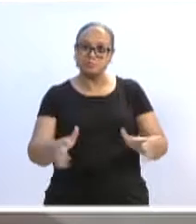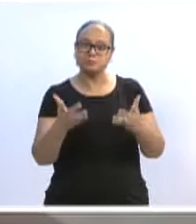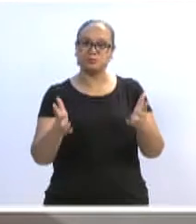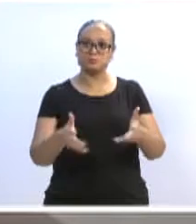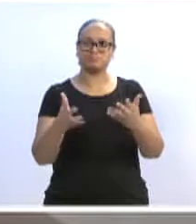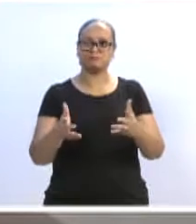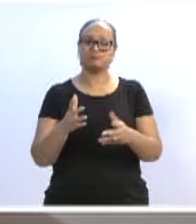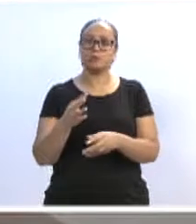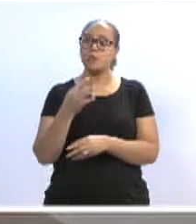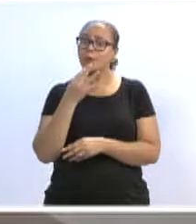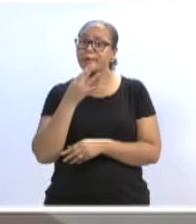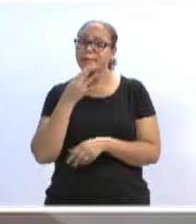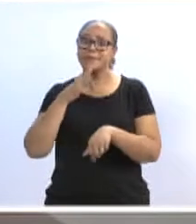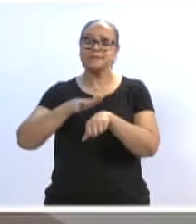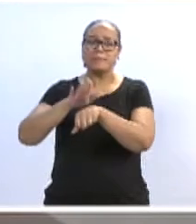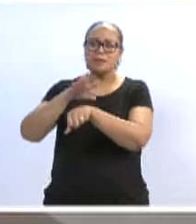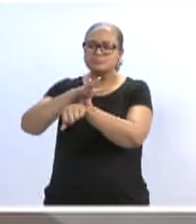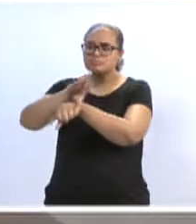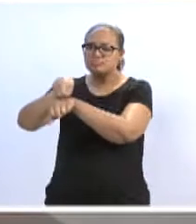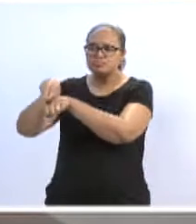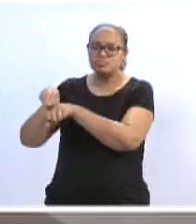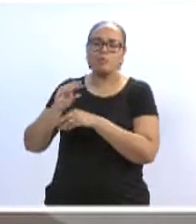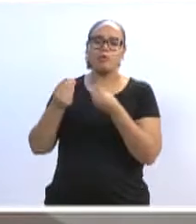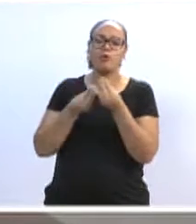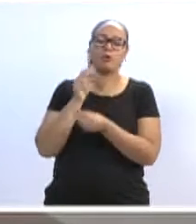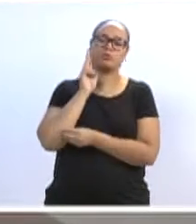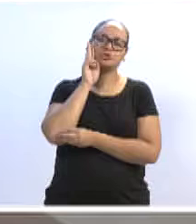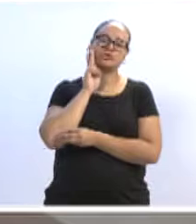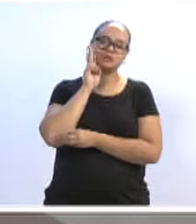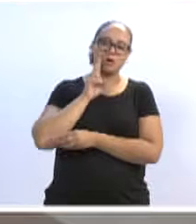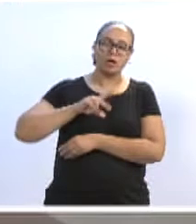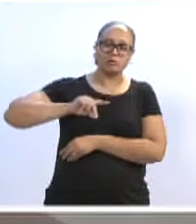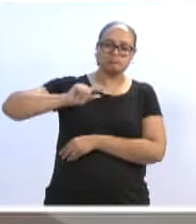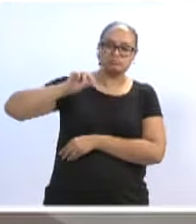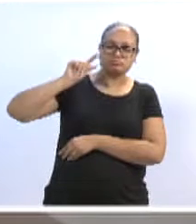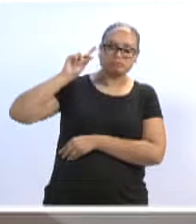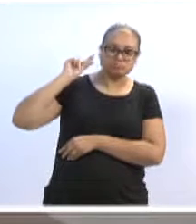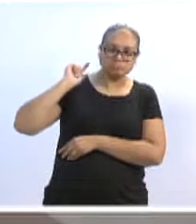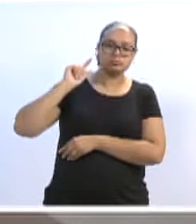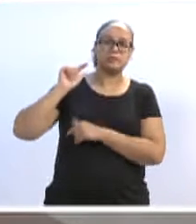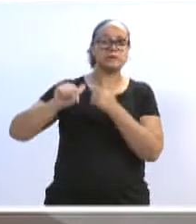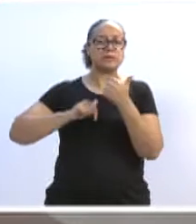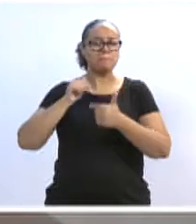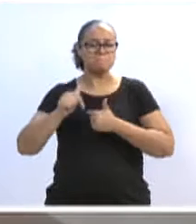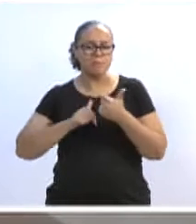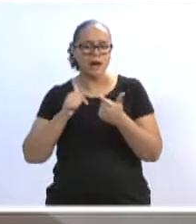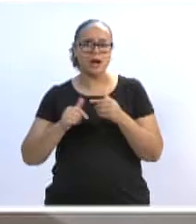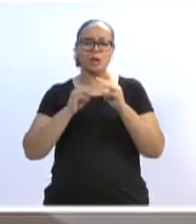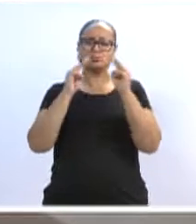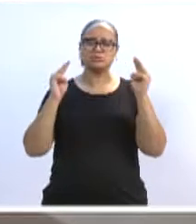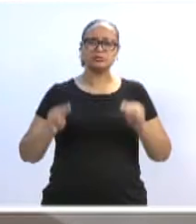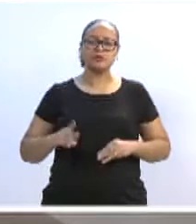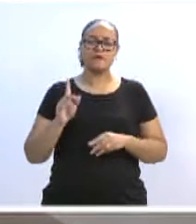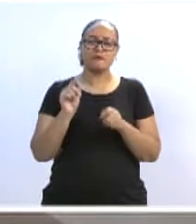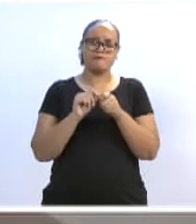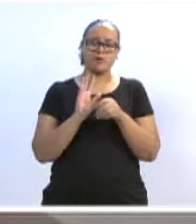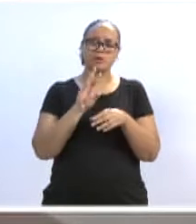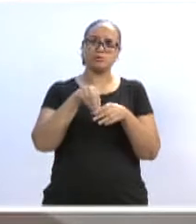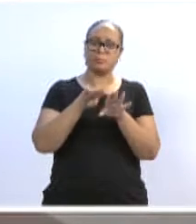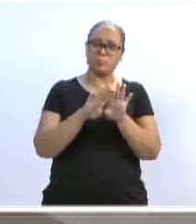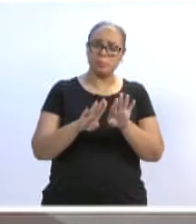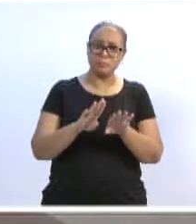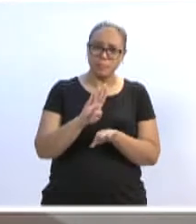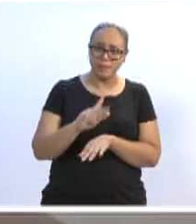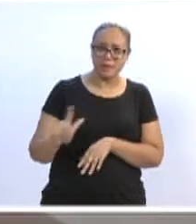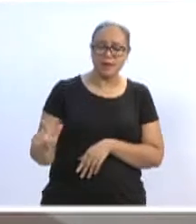nós a conhecer um pouco mais da nossa própria história, do grande trabalho de museus que é feito na cidade de Blumenau, no estado de